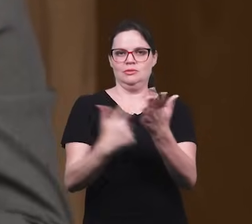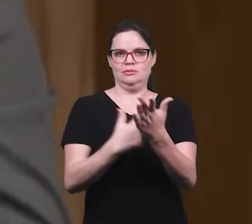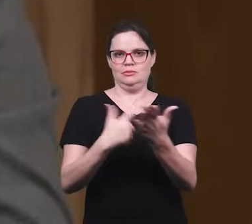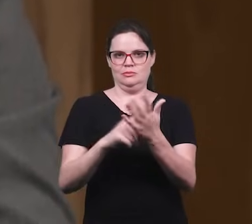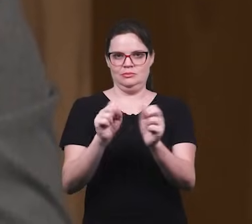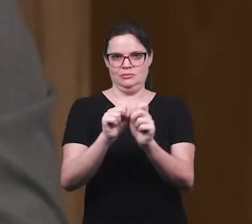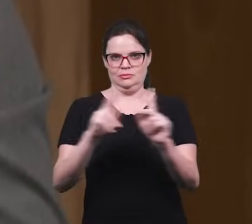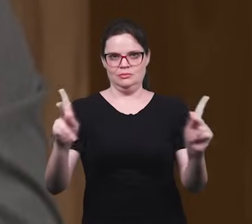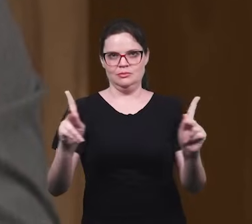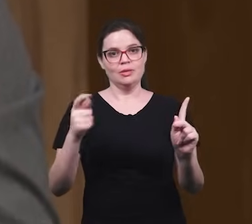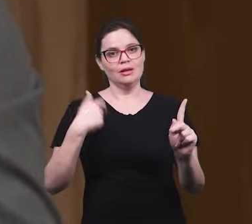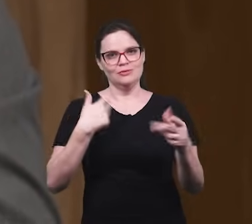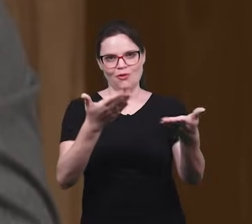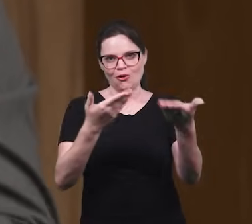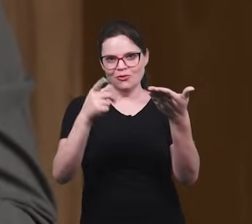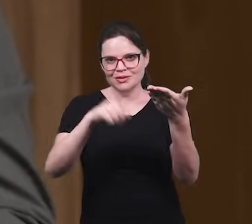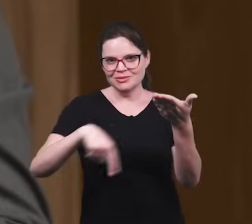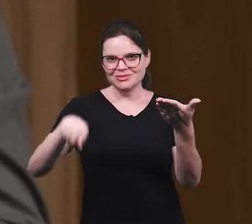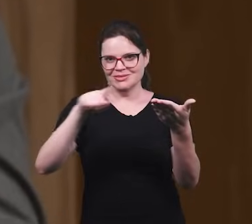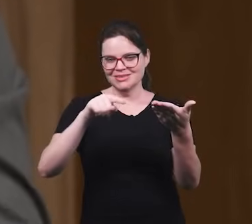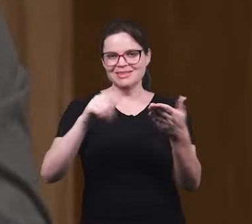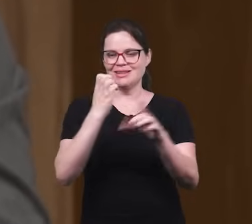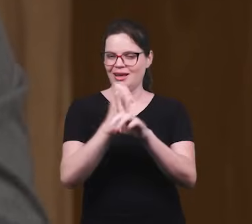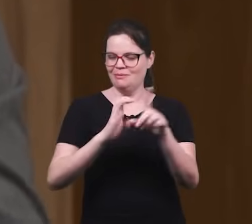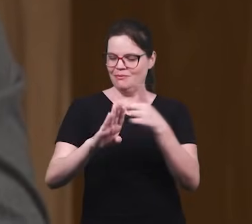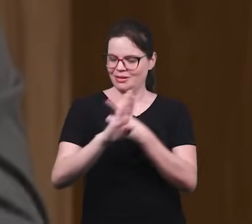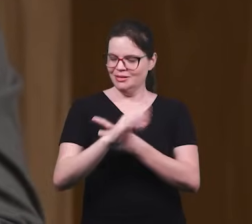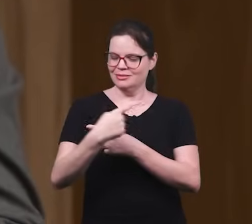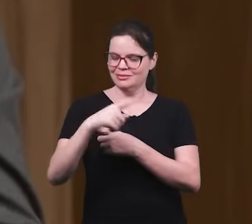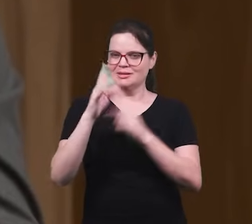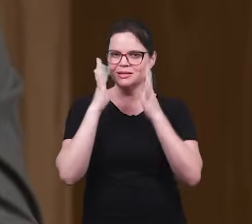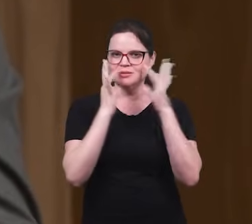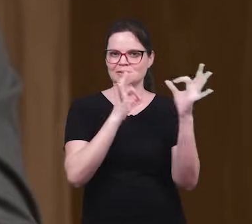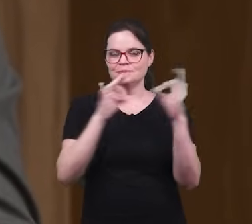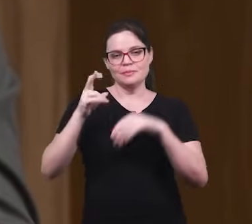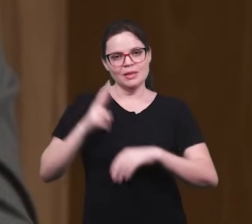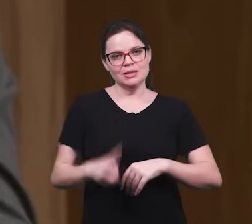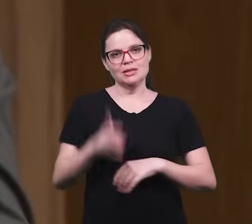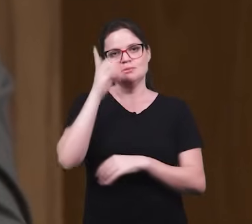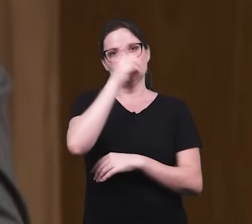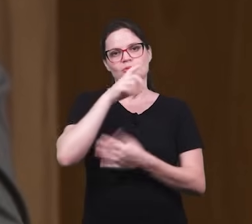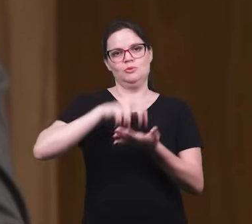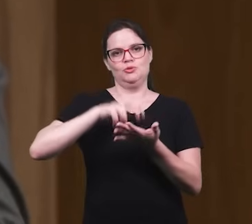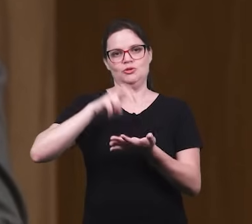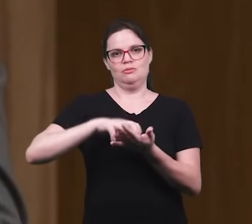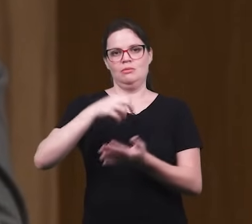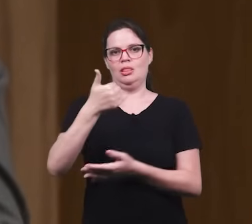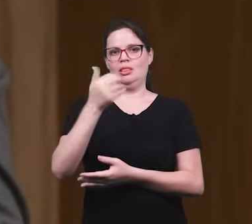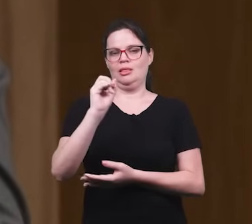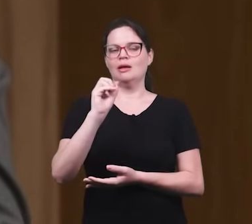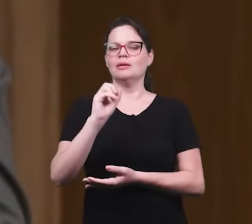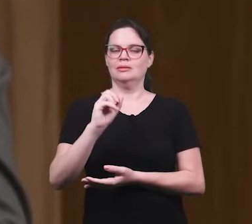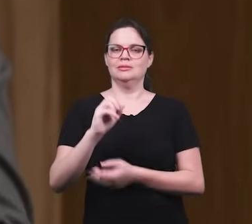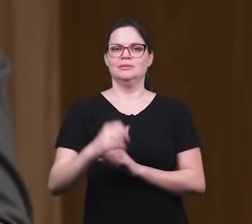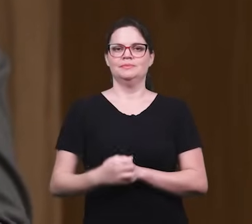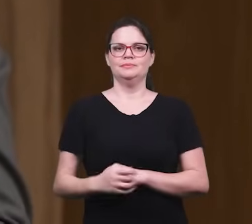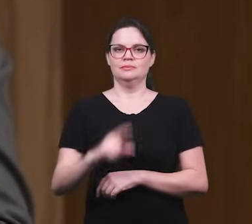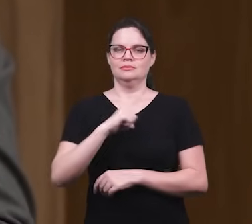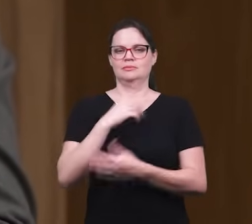a gente até estende um convite que nas nossas escolas bíblicas, todos os domingos às 10 da manhã, nós